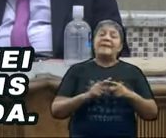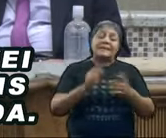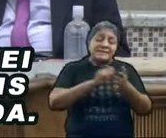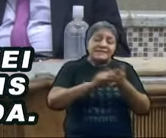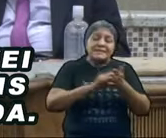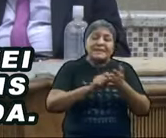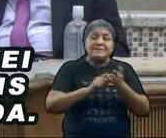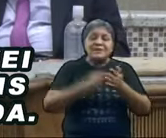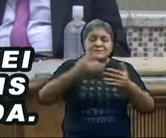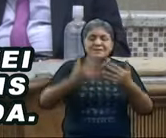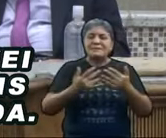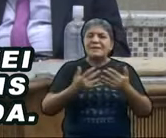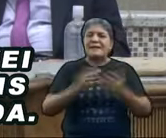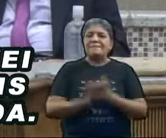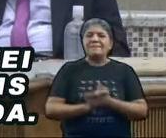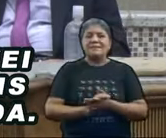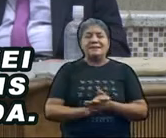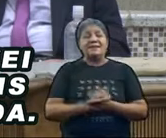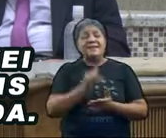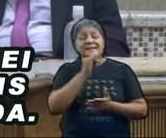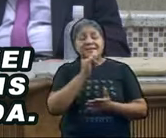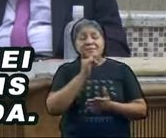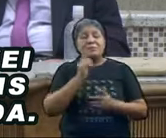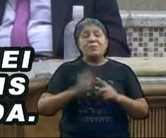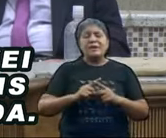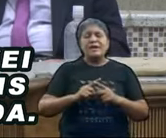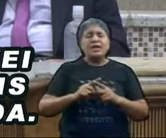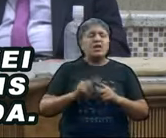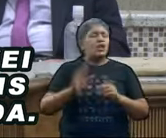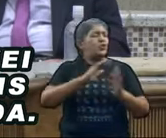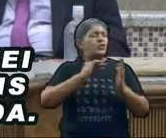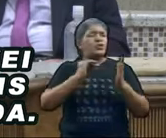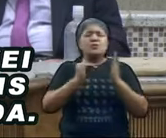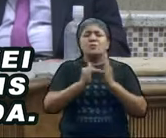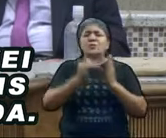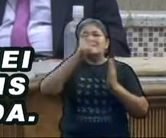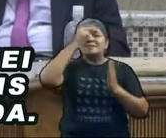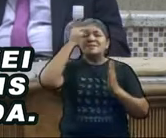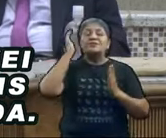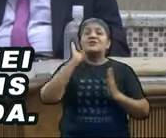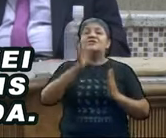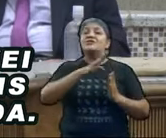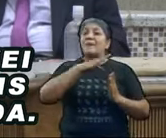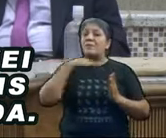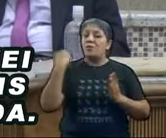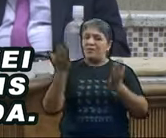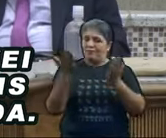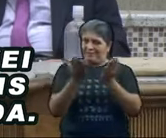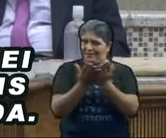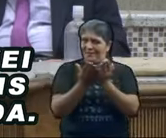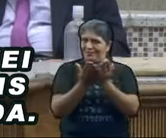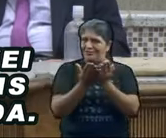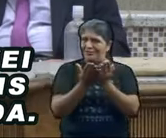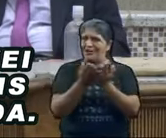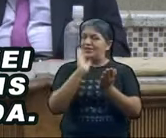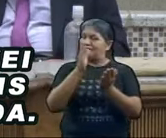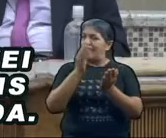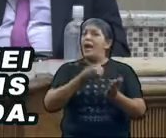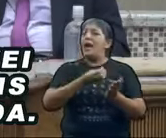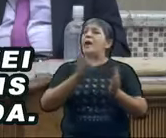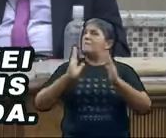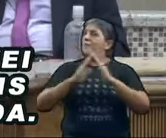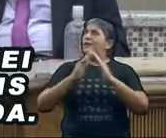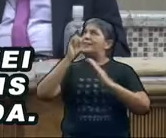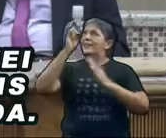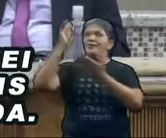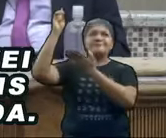vai guardar todos os santos que ao longo dos anos têm caminhado com Ele aqui nesta terra. Terra, graças a Deus